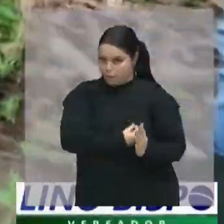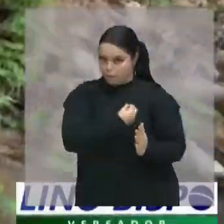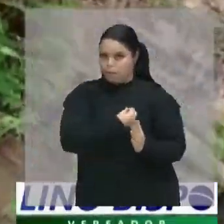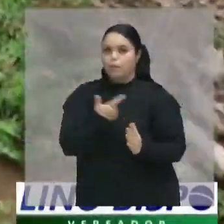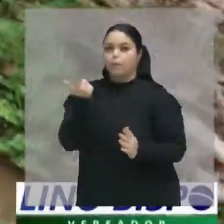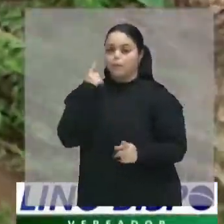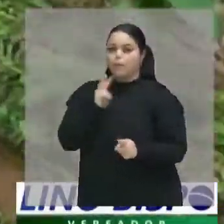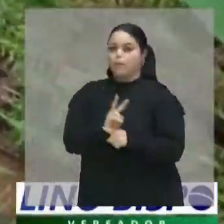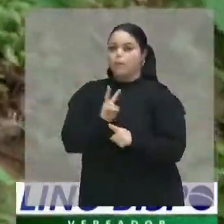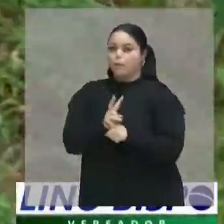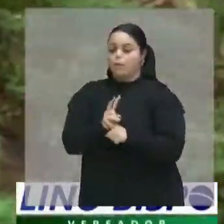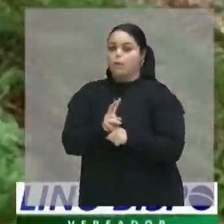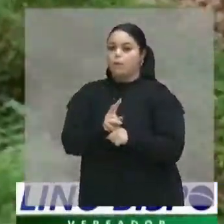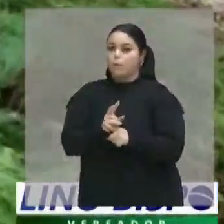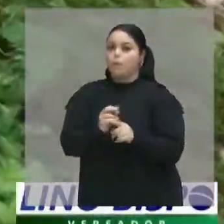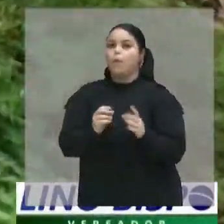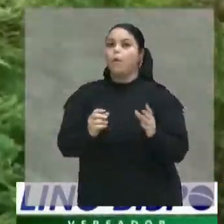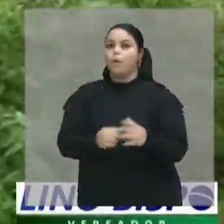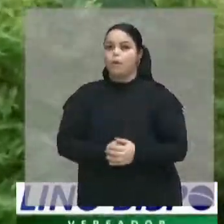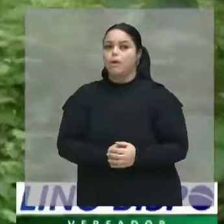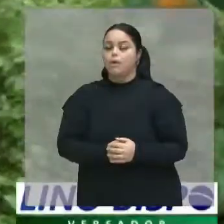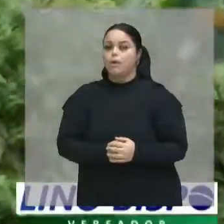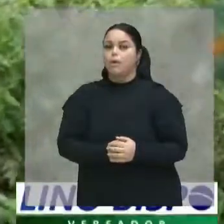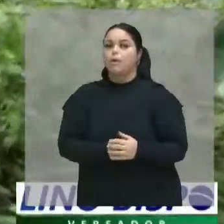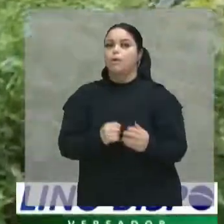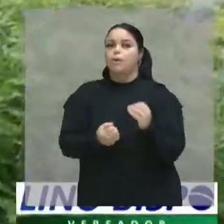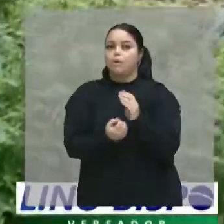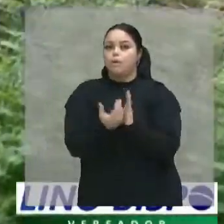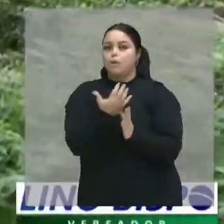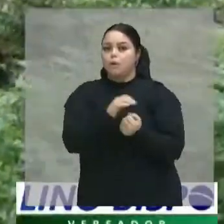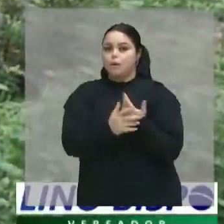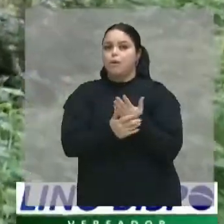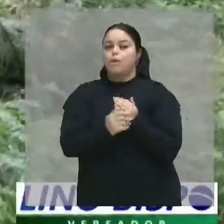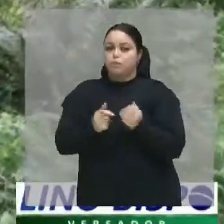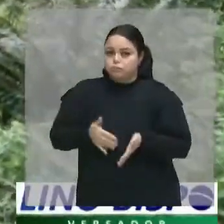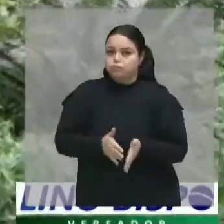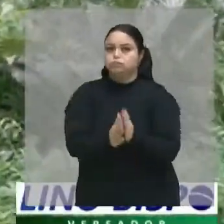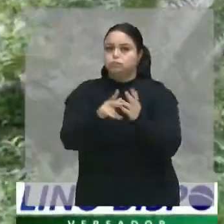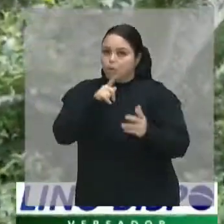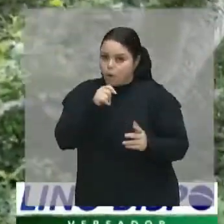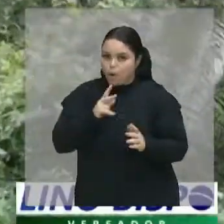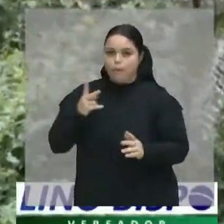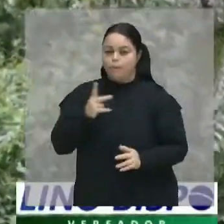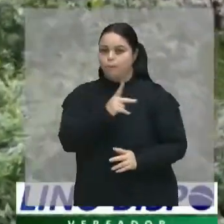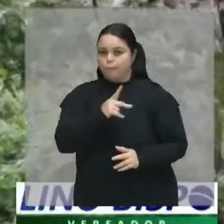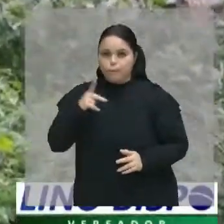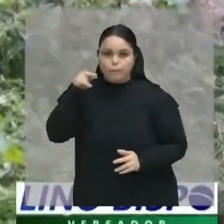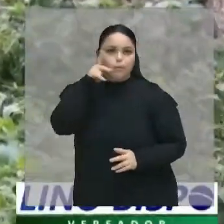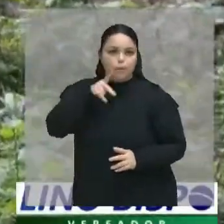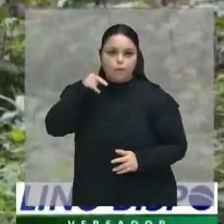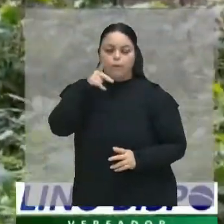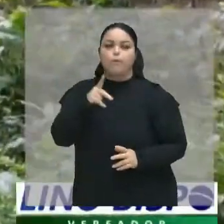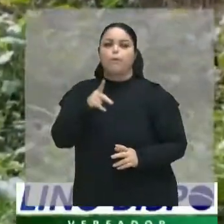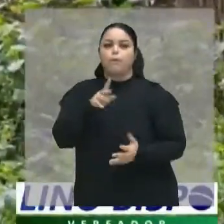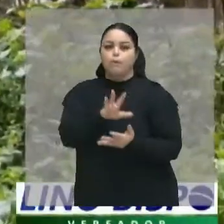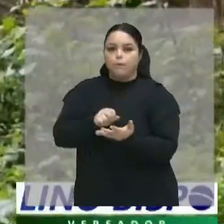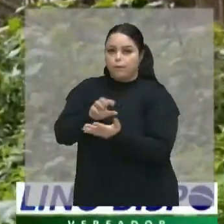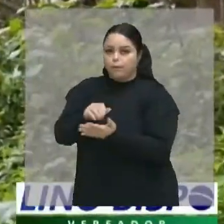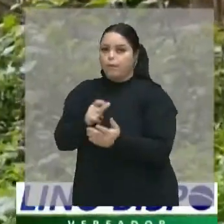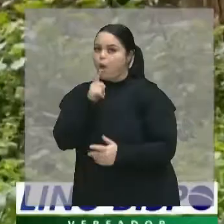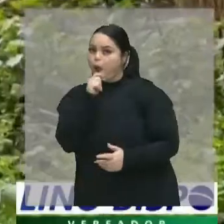lá embaixo para formar uma grande fonte, ir para o Rio Paraíba e então ser captada essa água para a